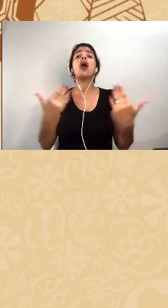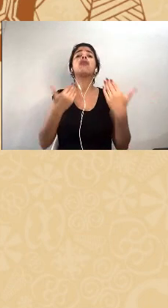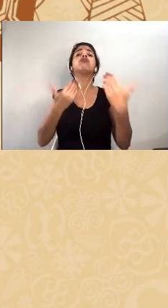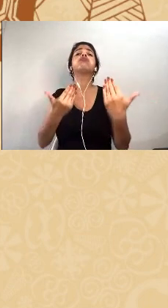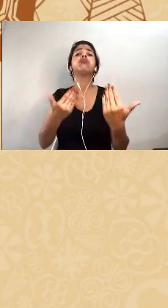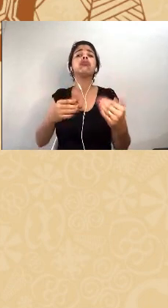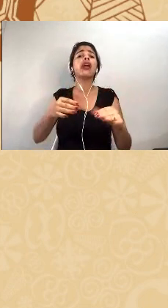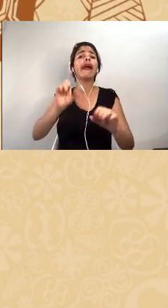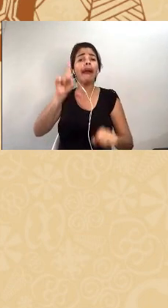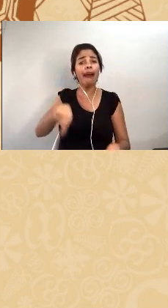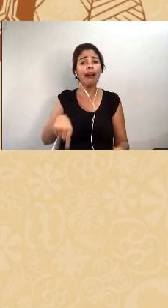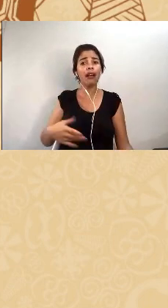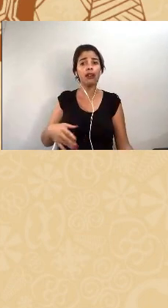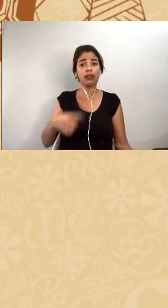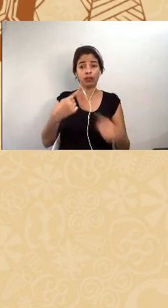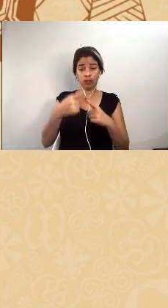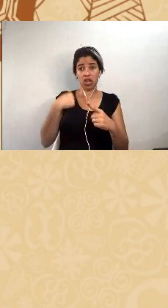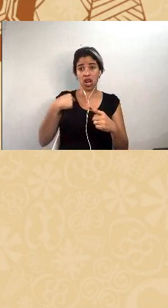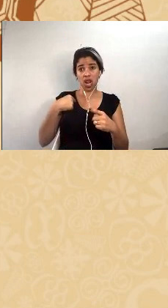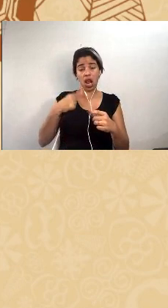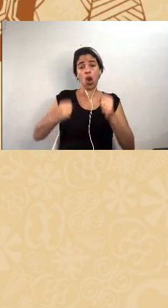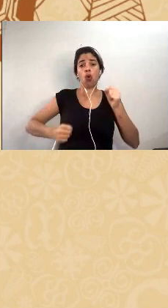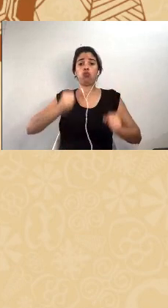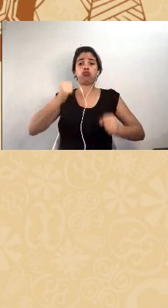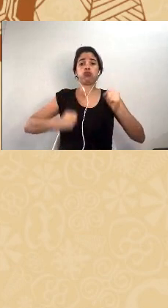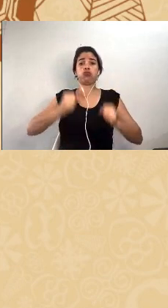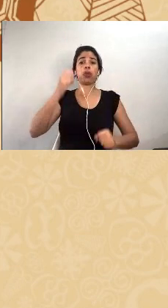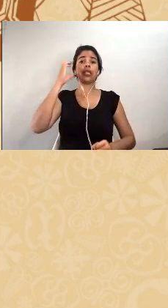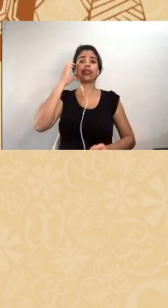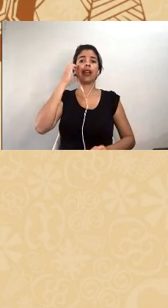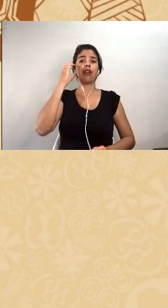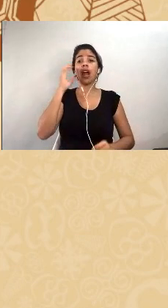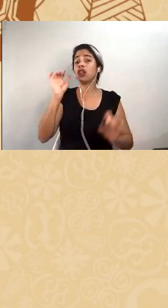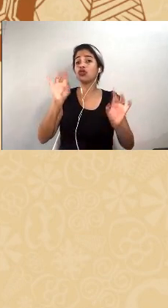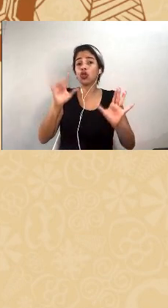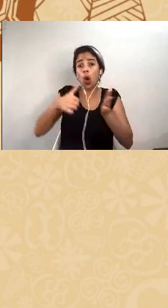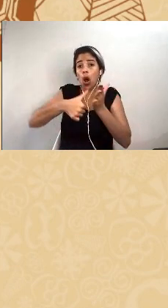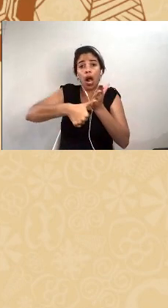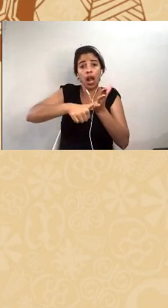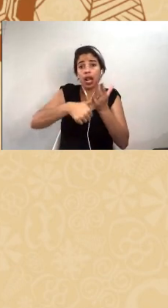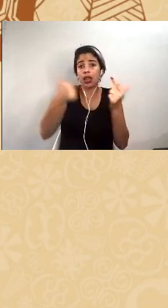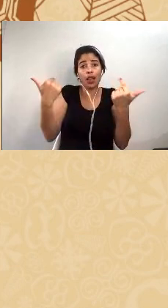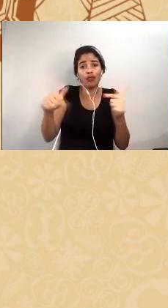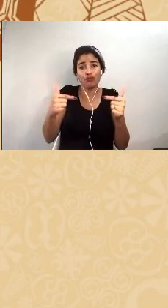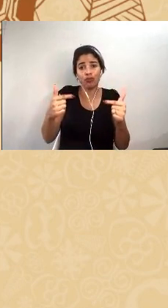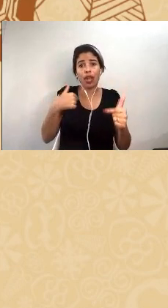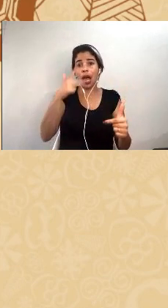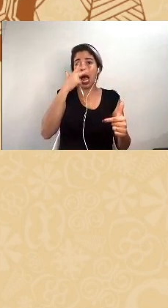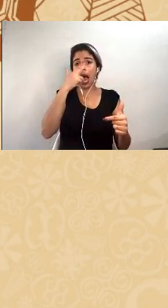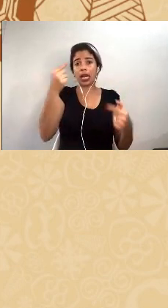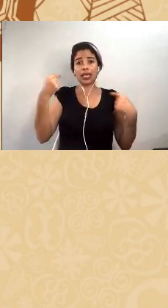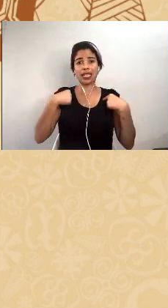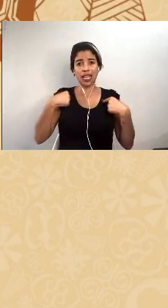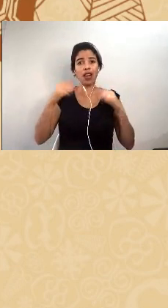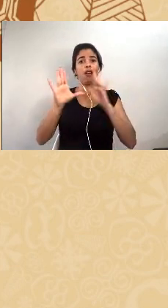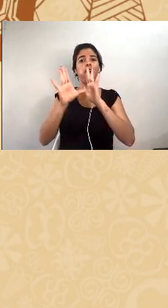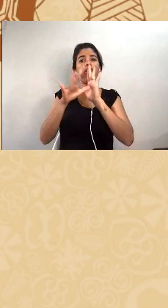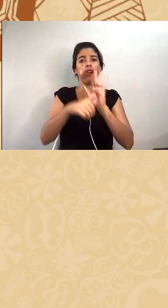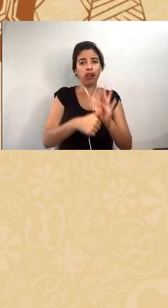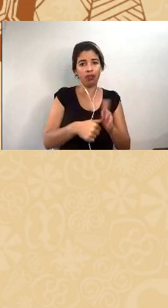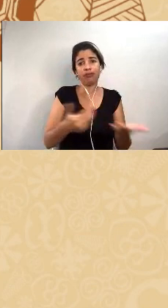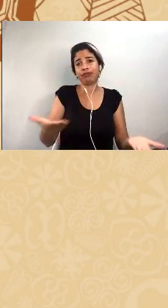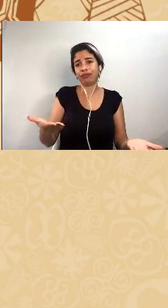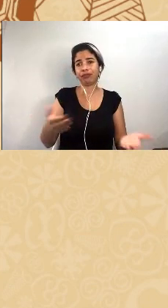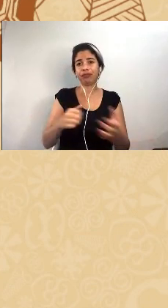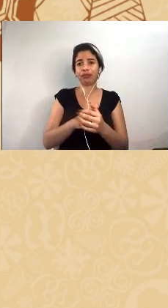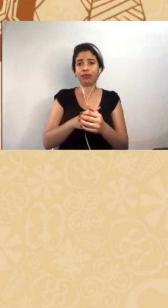Aí agora, só porque eu fui correr só com o celular no bolso, porque eu não estou com meus documentos, estão achando que eu sou um bandido.